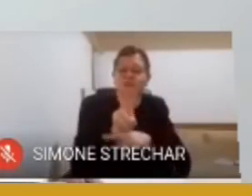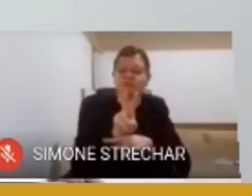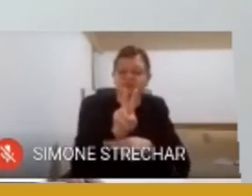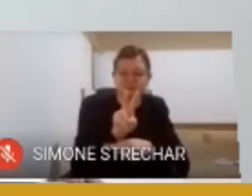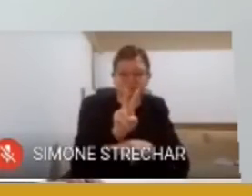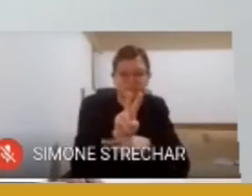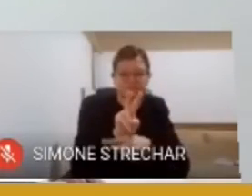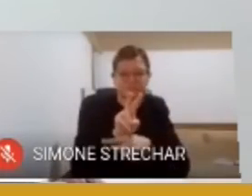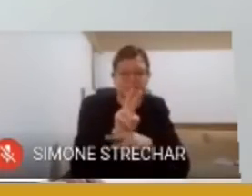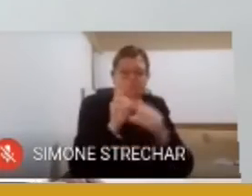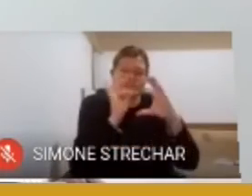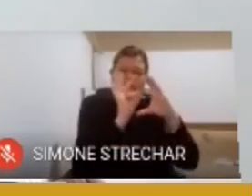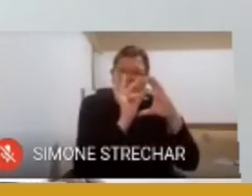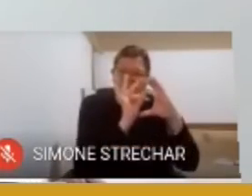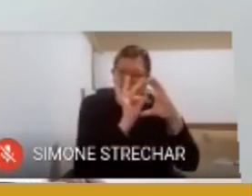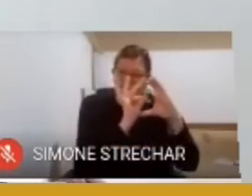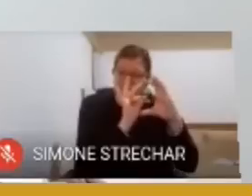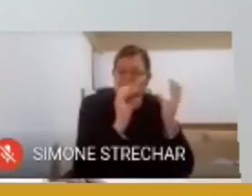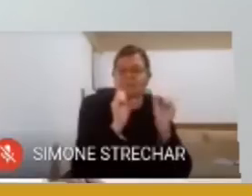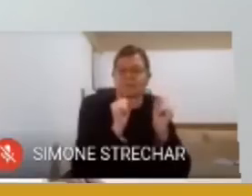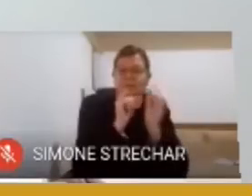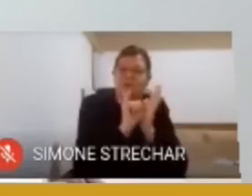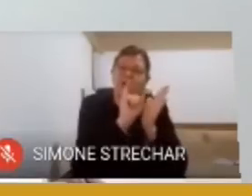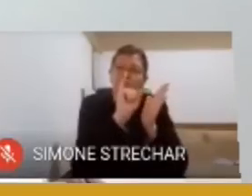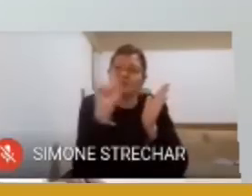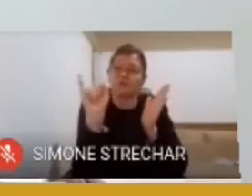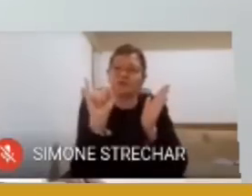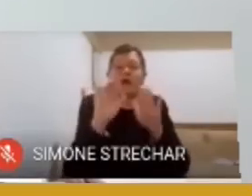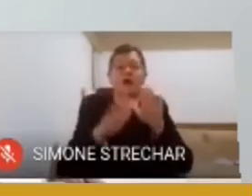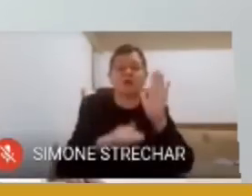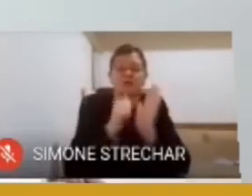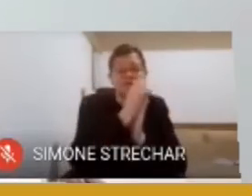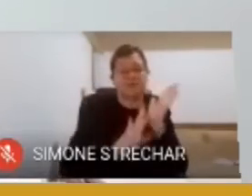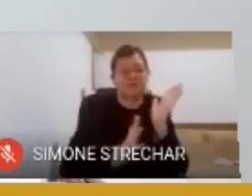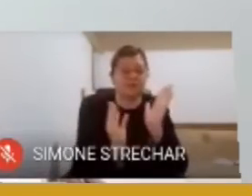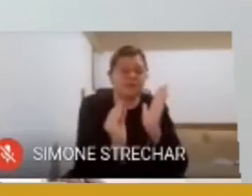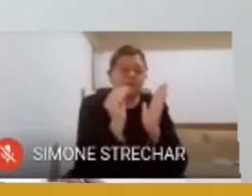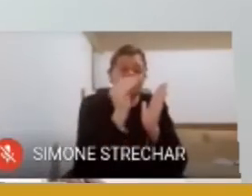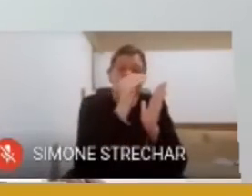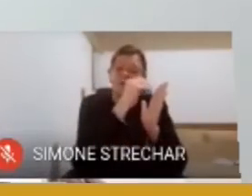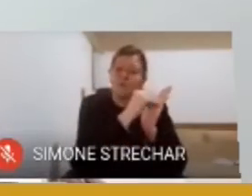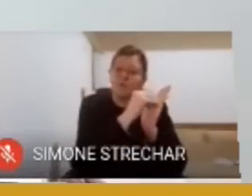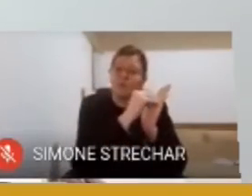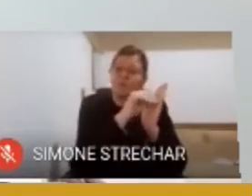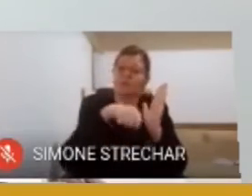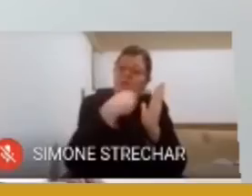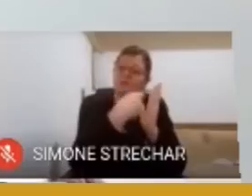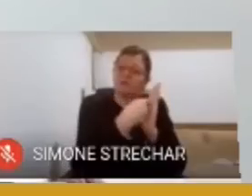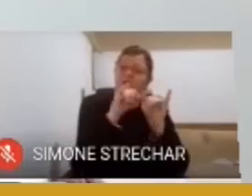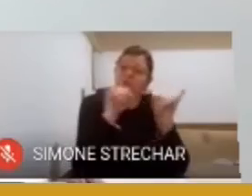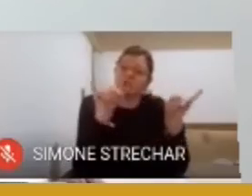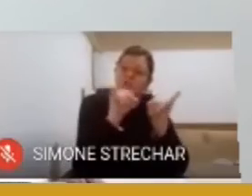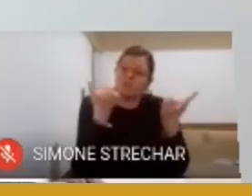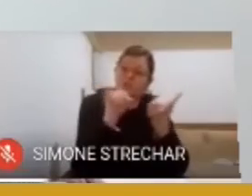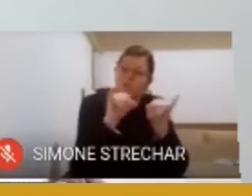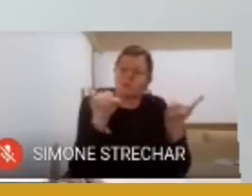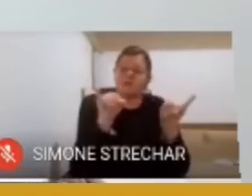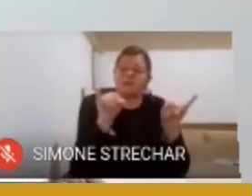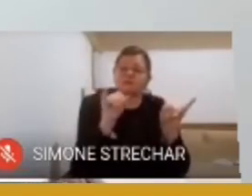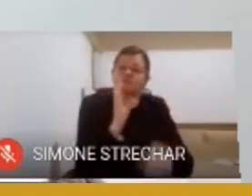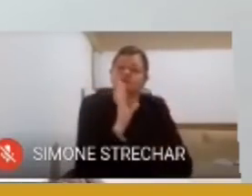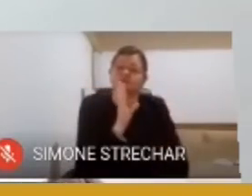dados e inserir informações que vão servir de conhecimento para aquela criança. E, inclusive, aquele adulto ou aquela adulta que